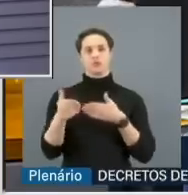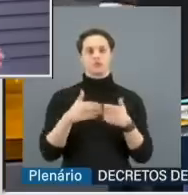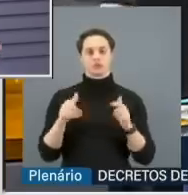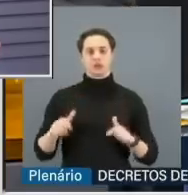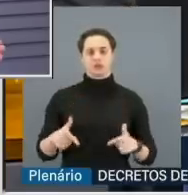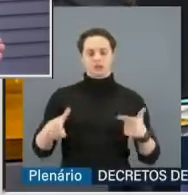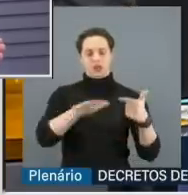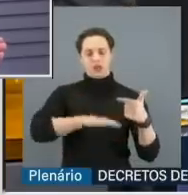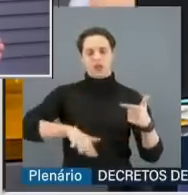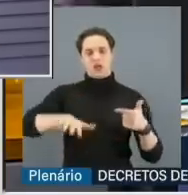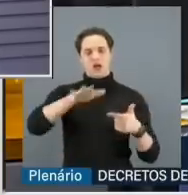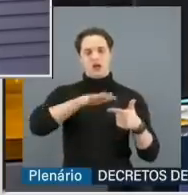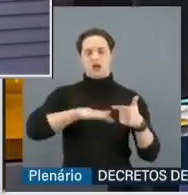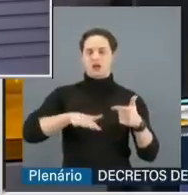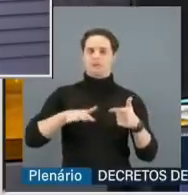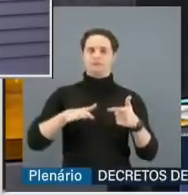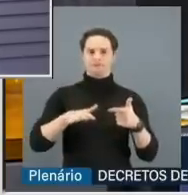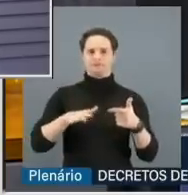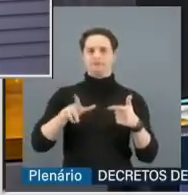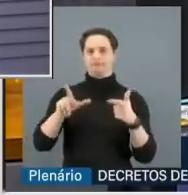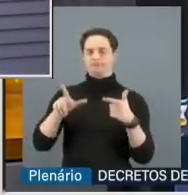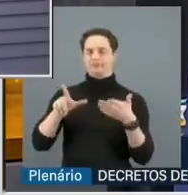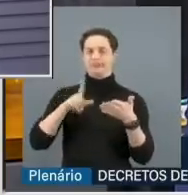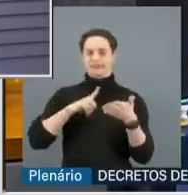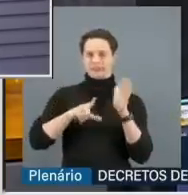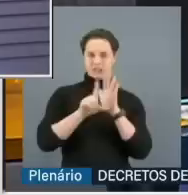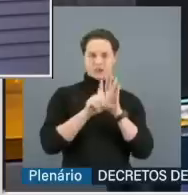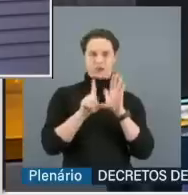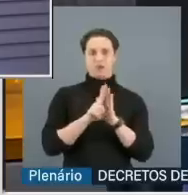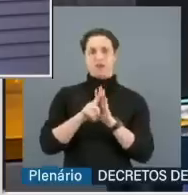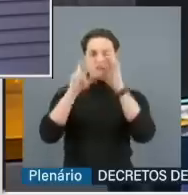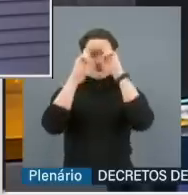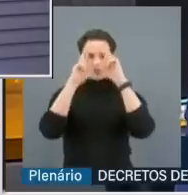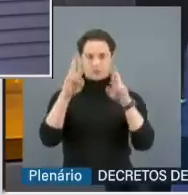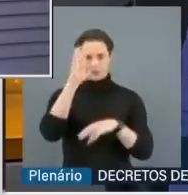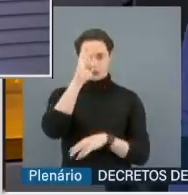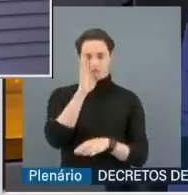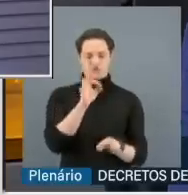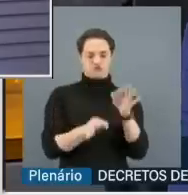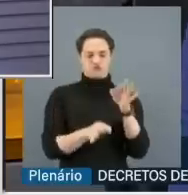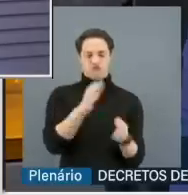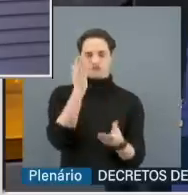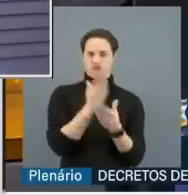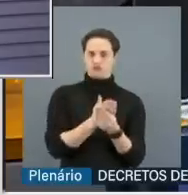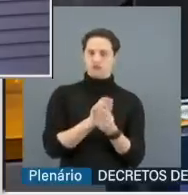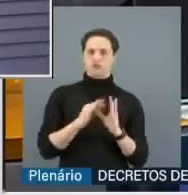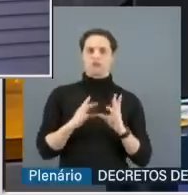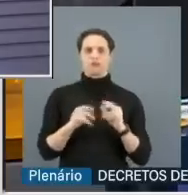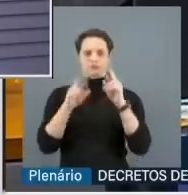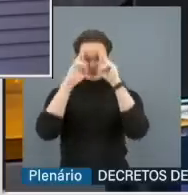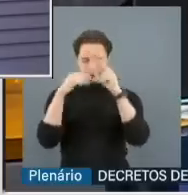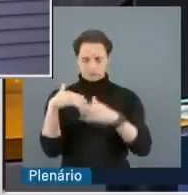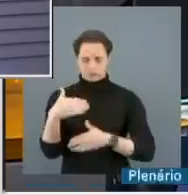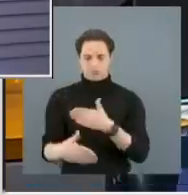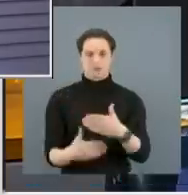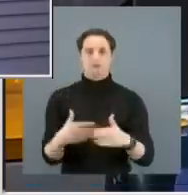maioria das perguntas, ele permaneceu em silêncio, mas acabou tratando de outras questões, talvez menos importantes, nos